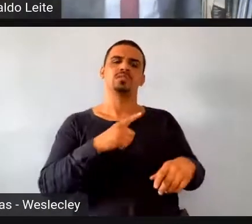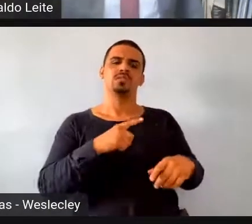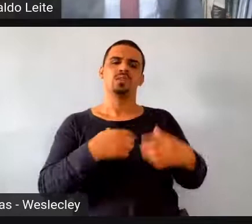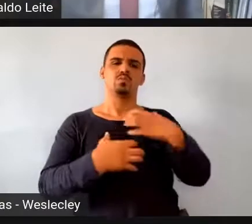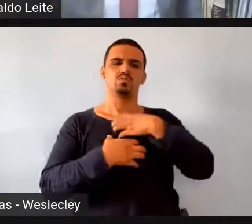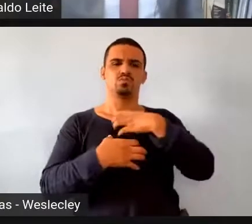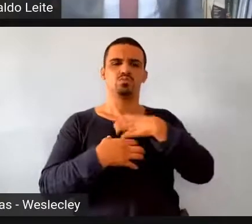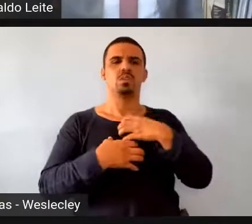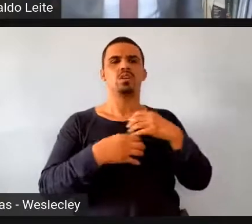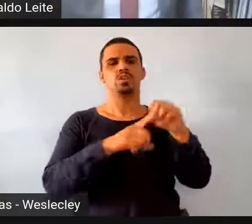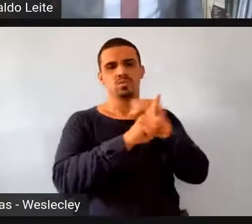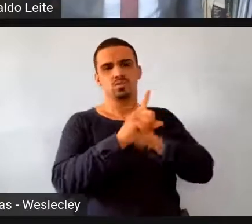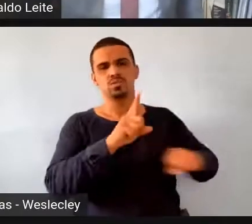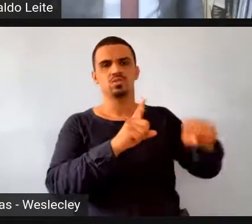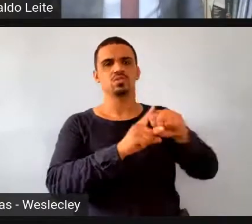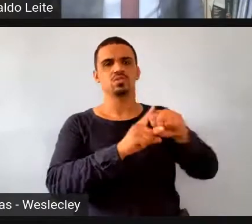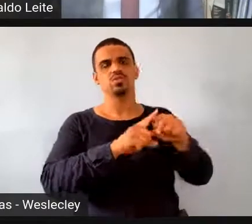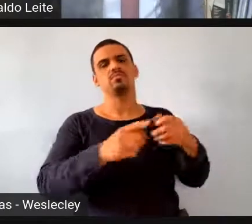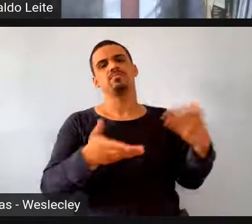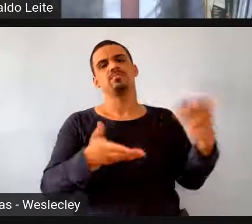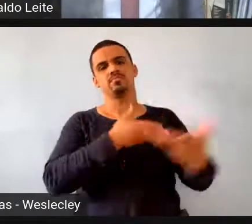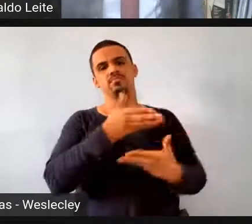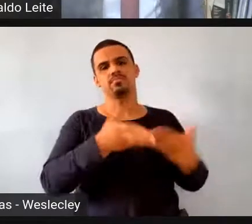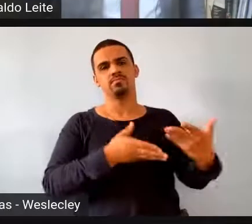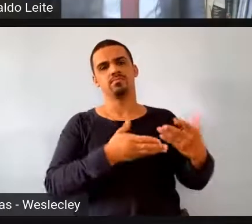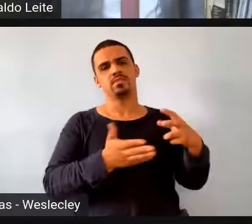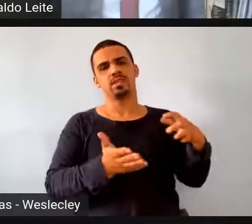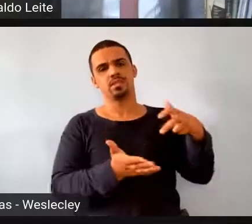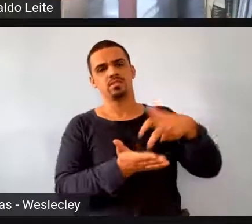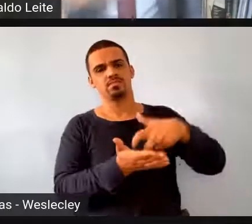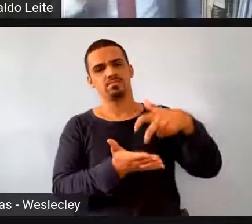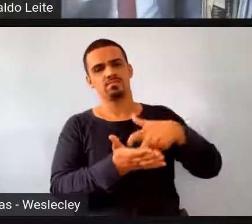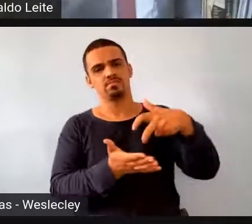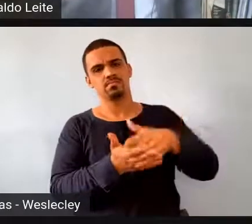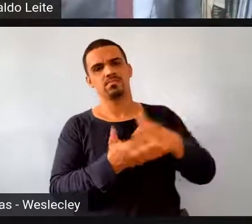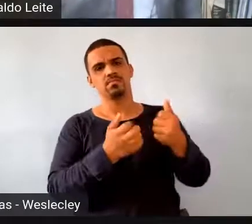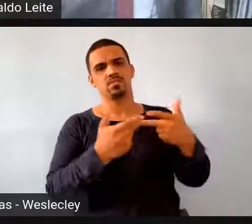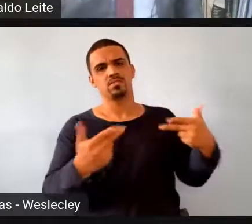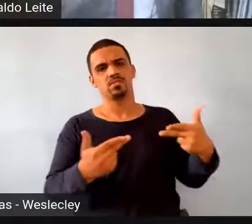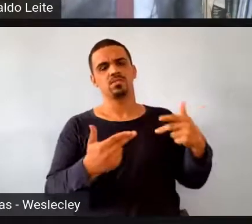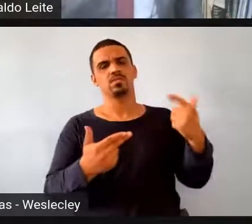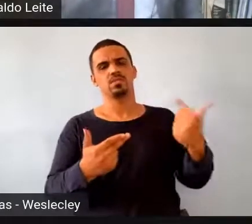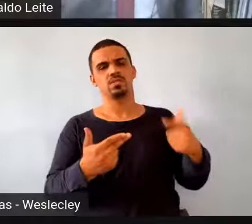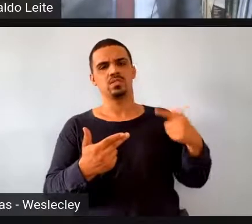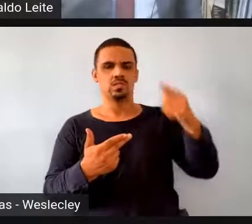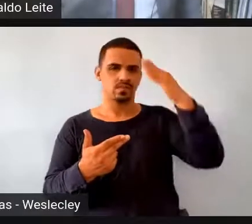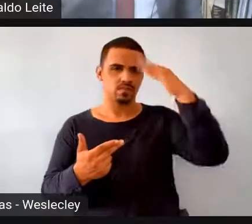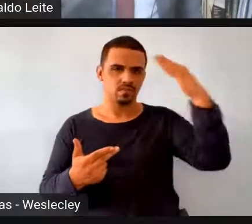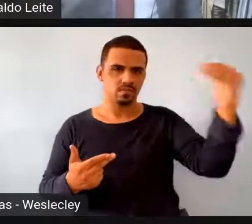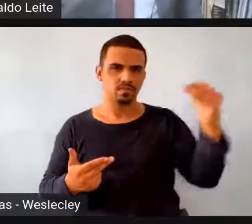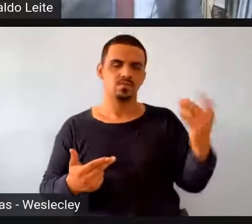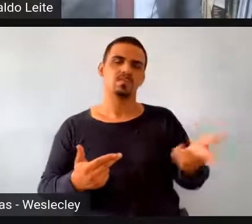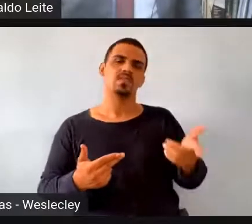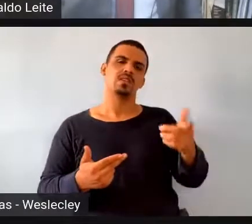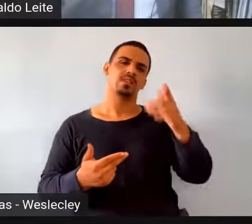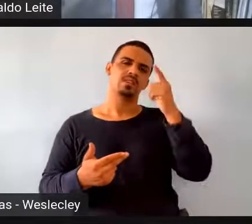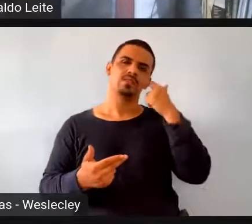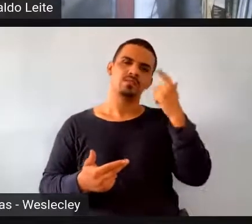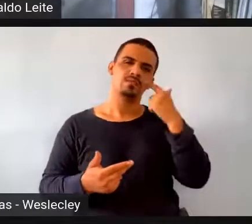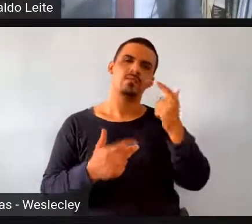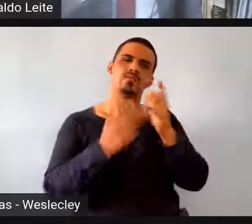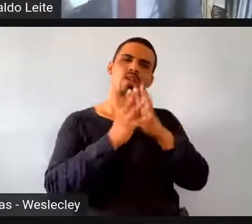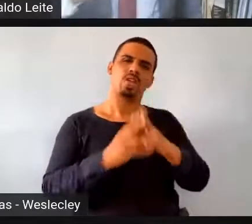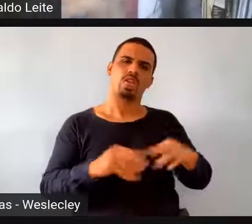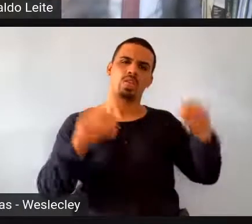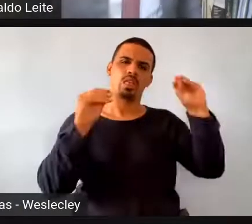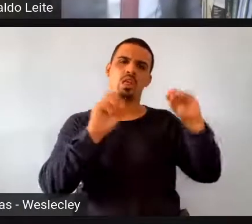da sociedade eventualmente punir aquele que ficou impopular, em que ele vê as suas fontes secarem, ou